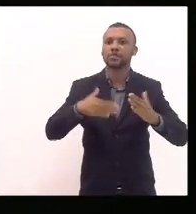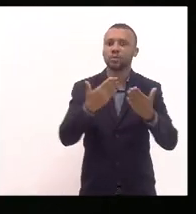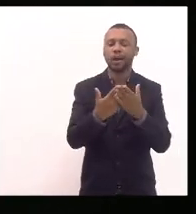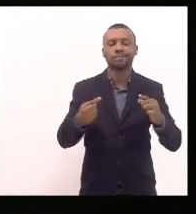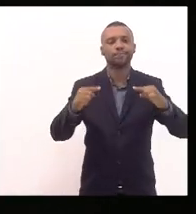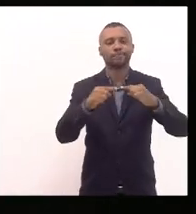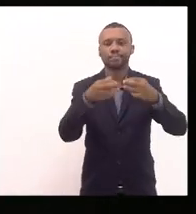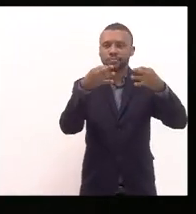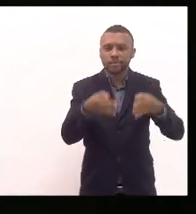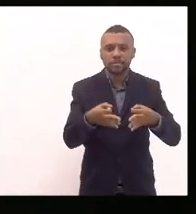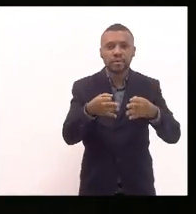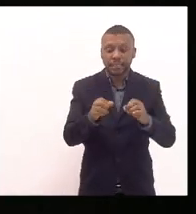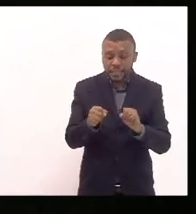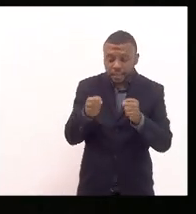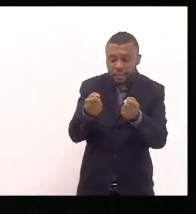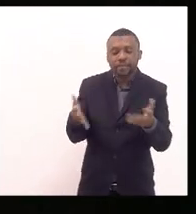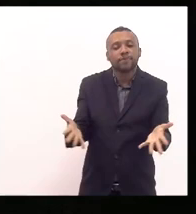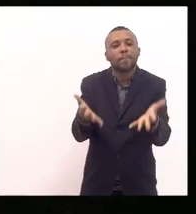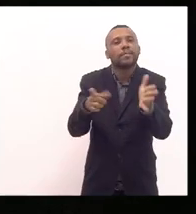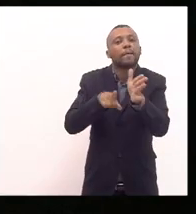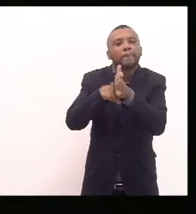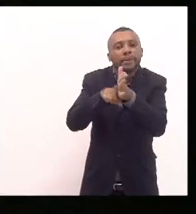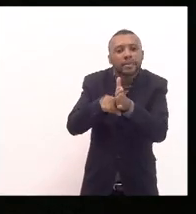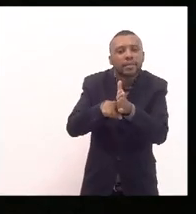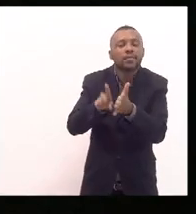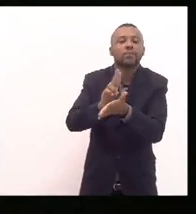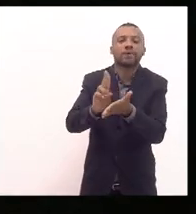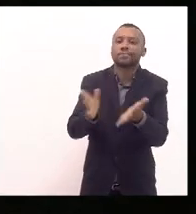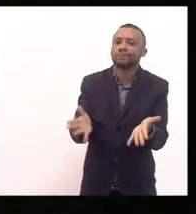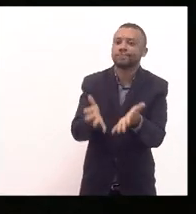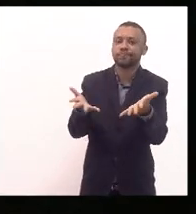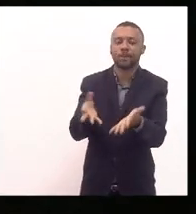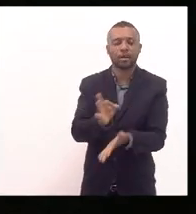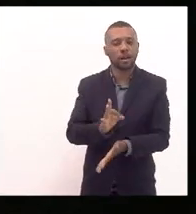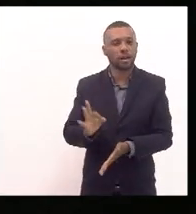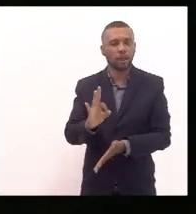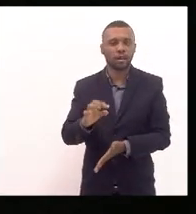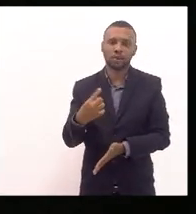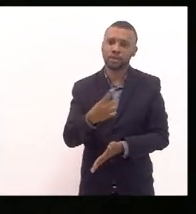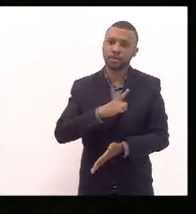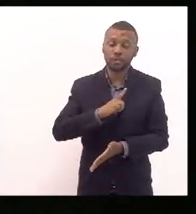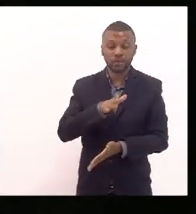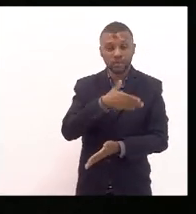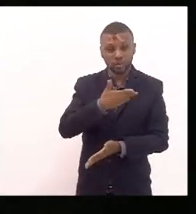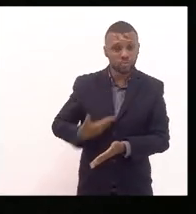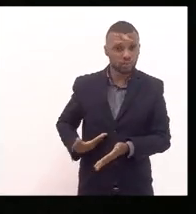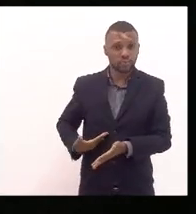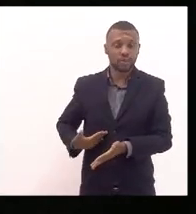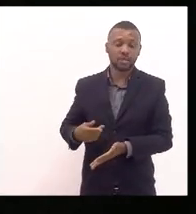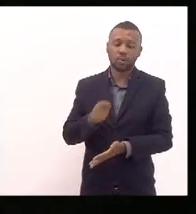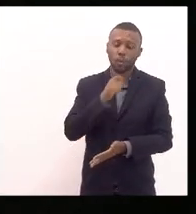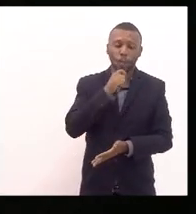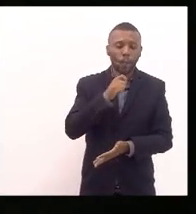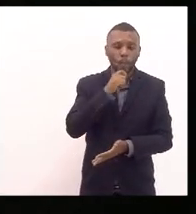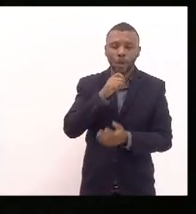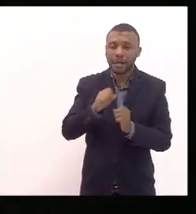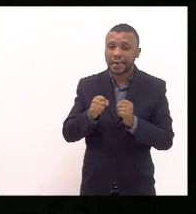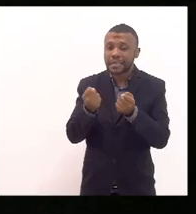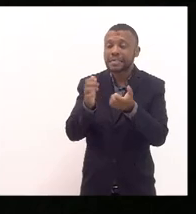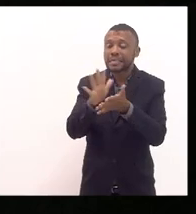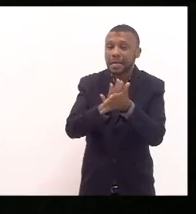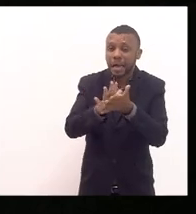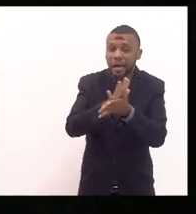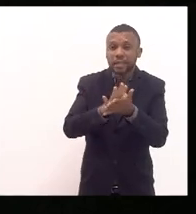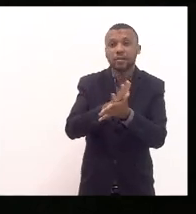que não garante fomento à pesquisa da Universidade temos um estado que não garante